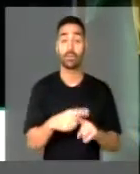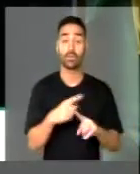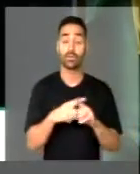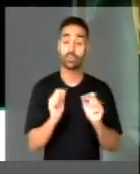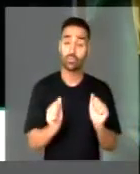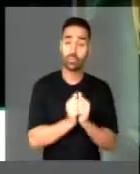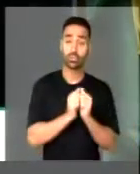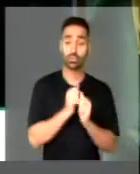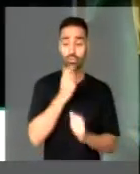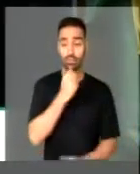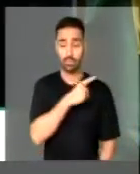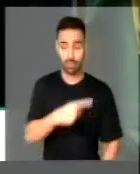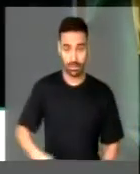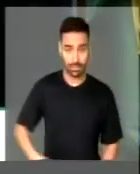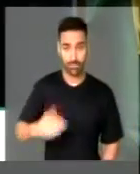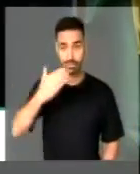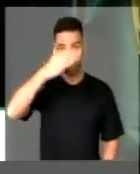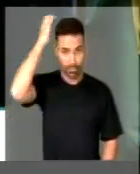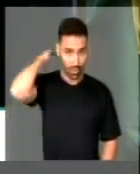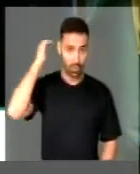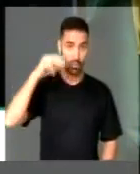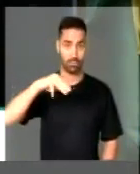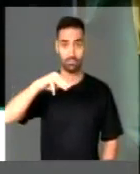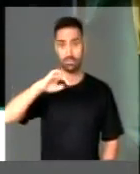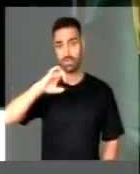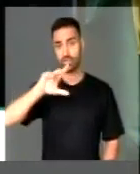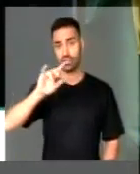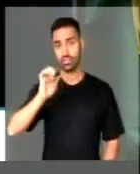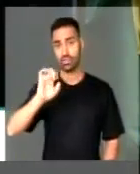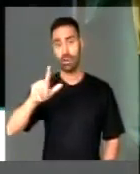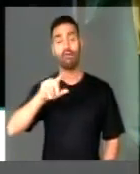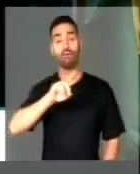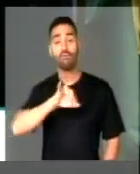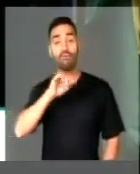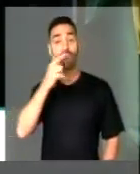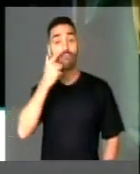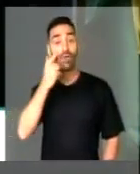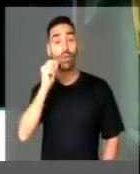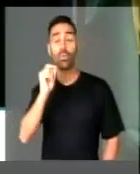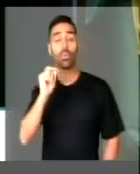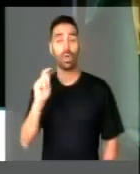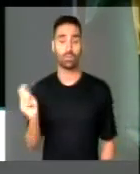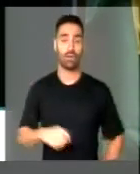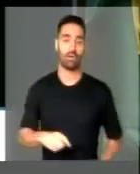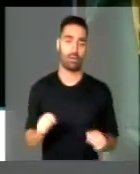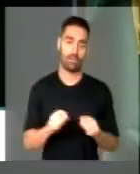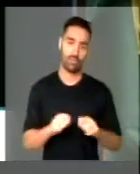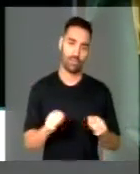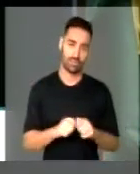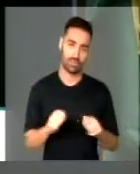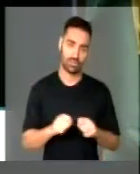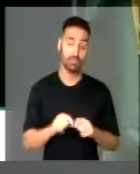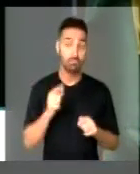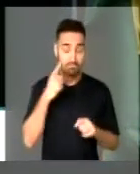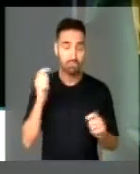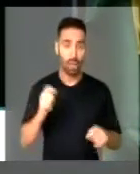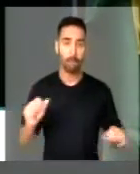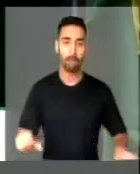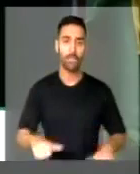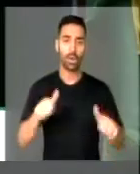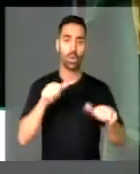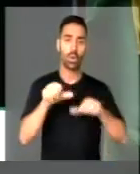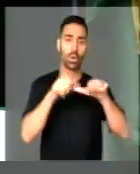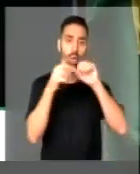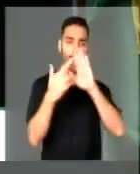juntamente com o presidente Michel Temer vai ver o que pode ser feito para melhorar o